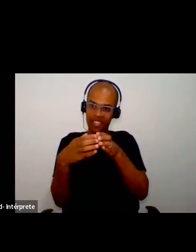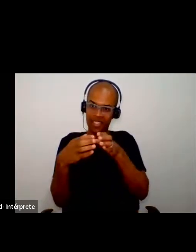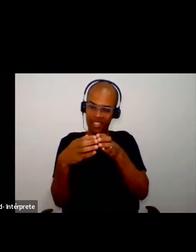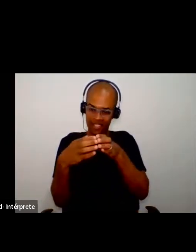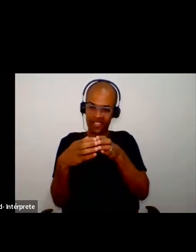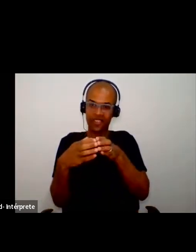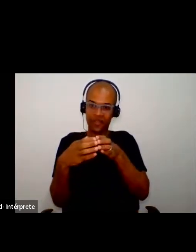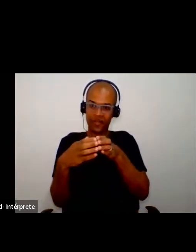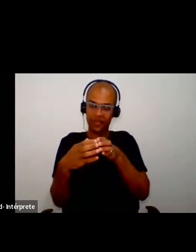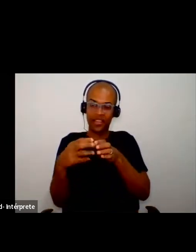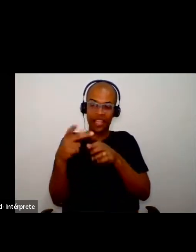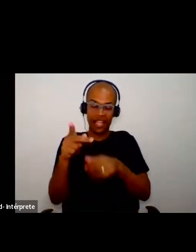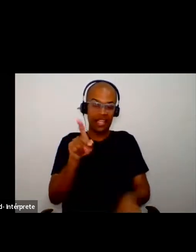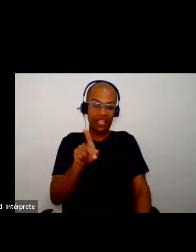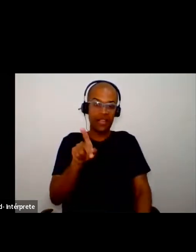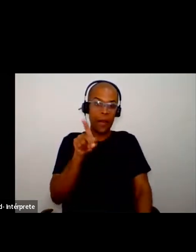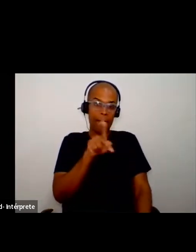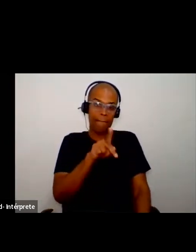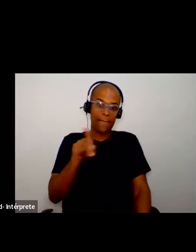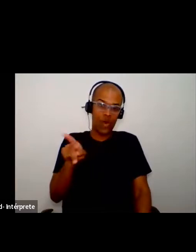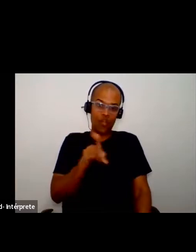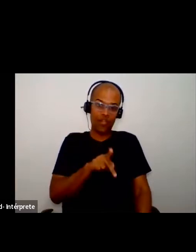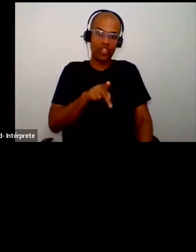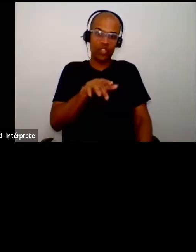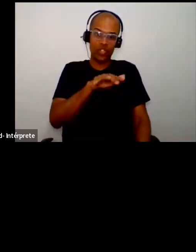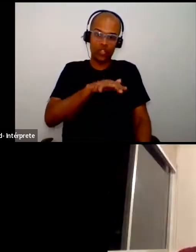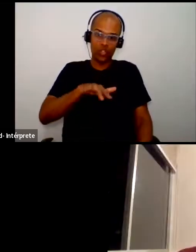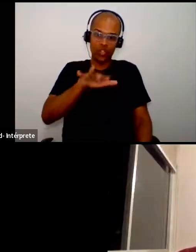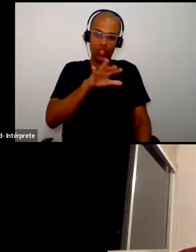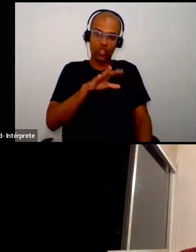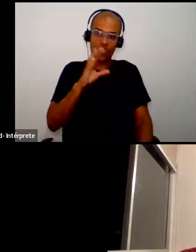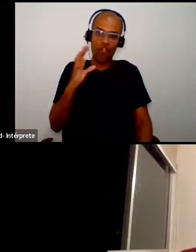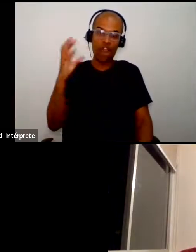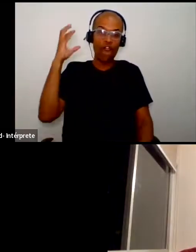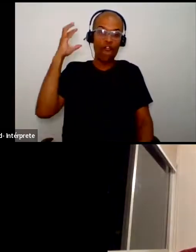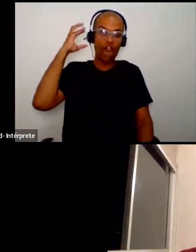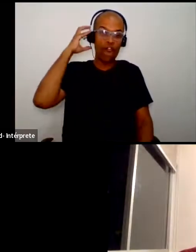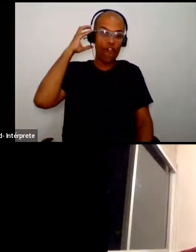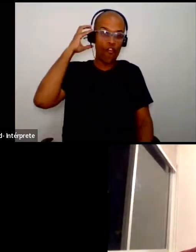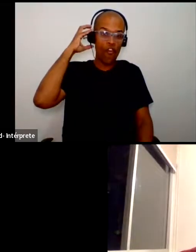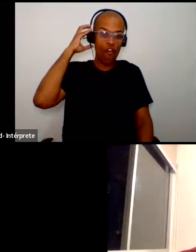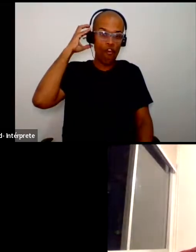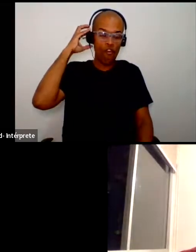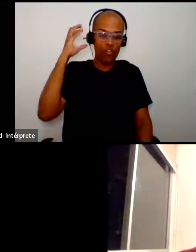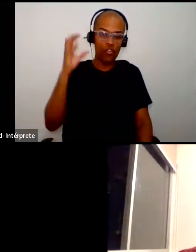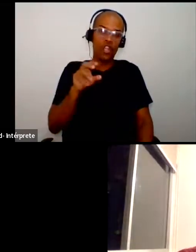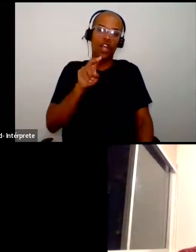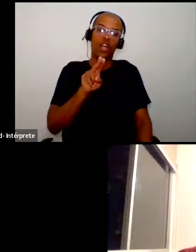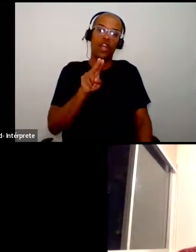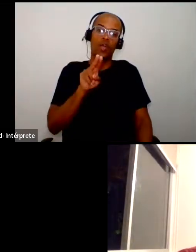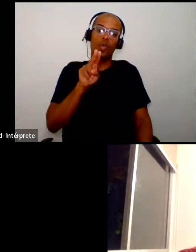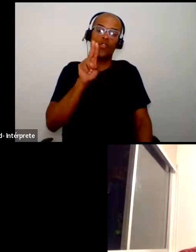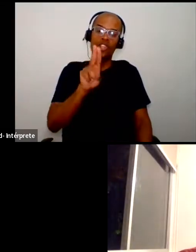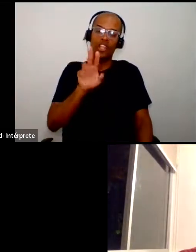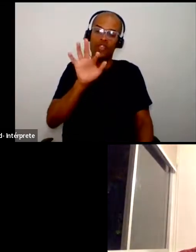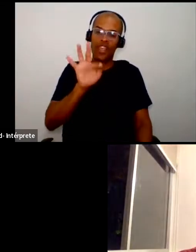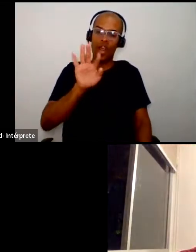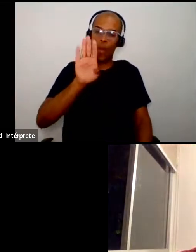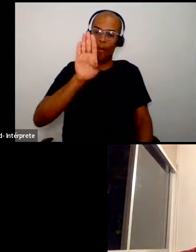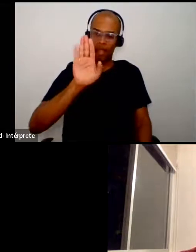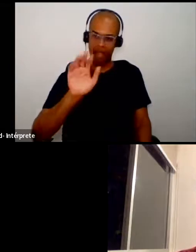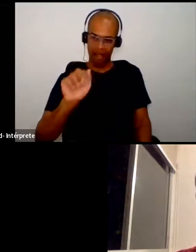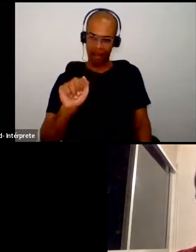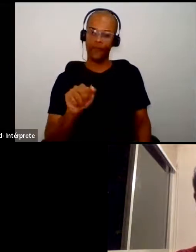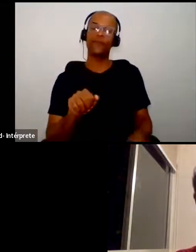Oliveira, um professor do Departamento de Fonoaudiologia da Universidade Federal da Bahia, também doutor em